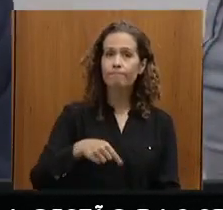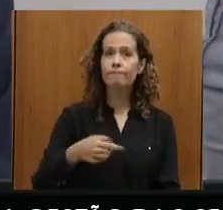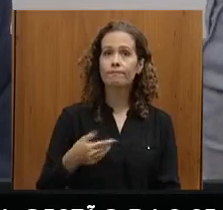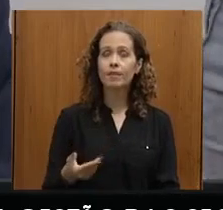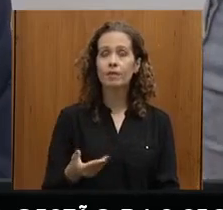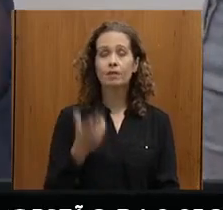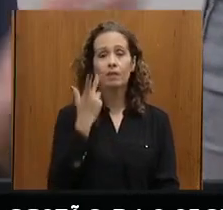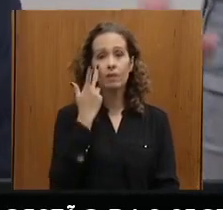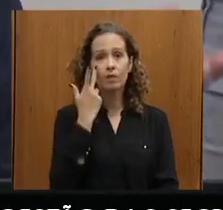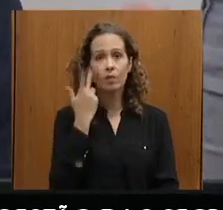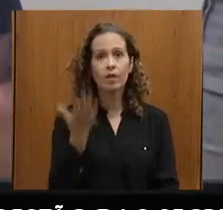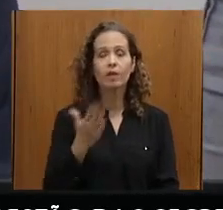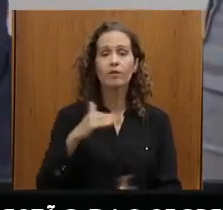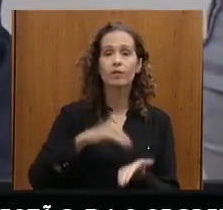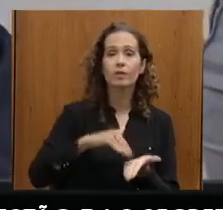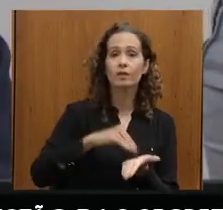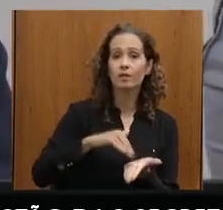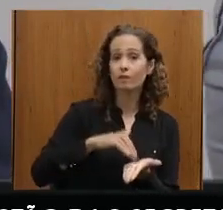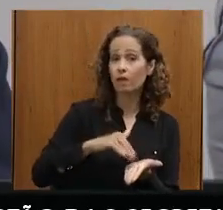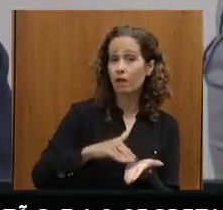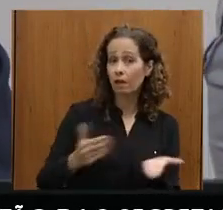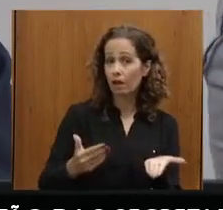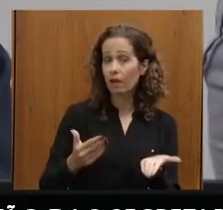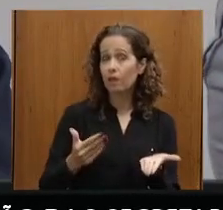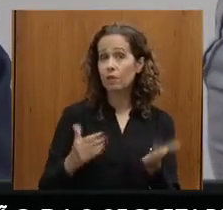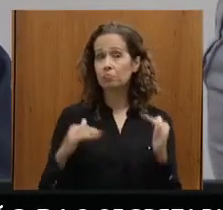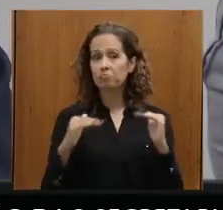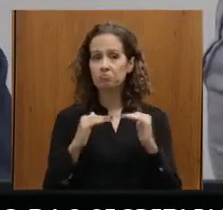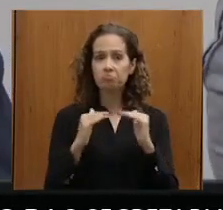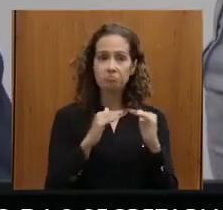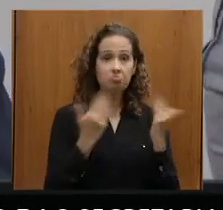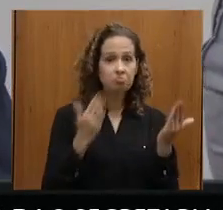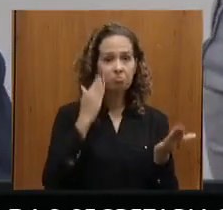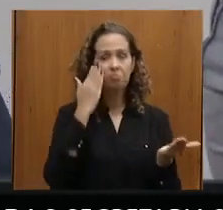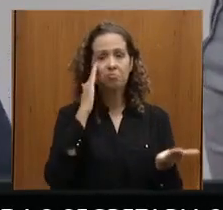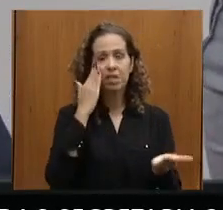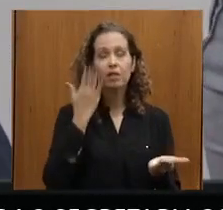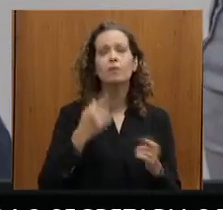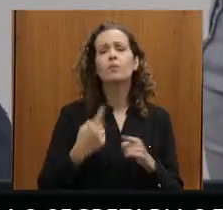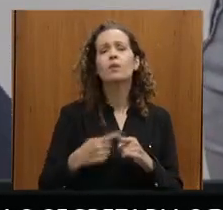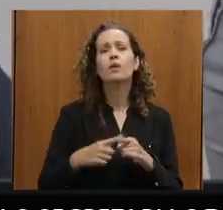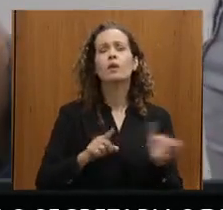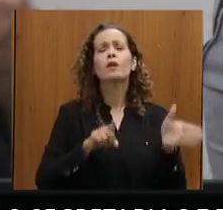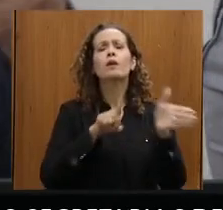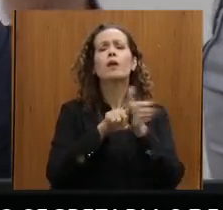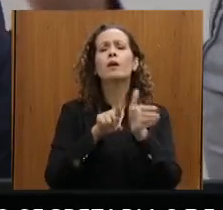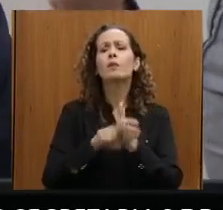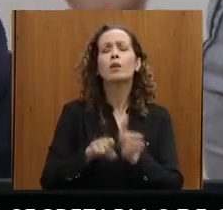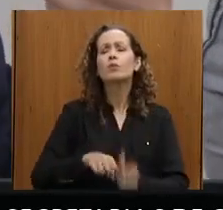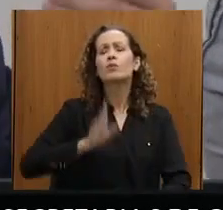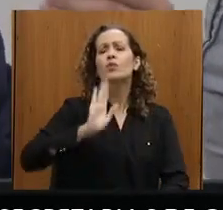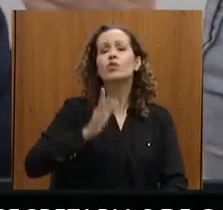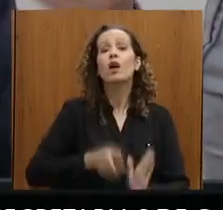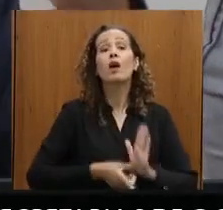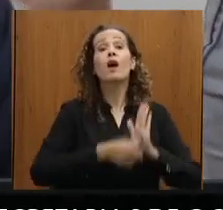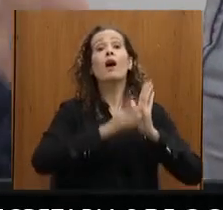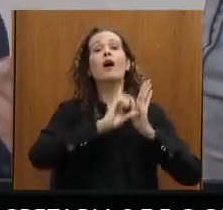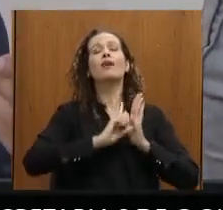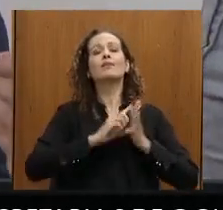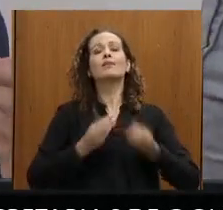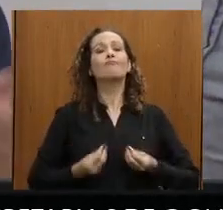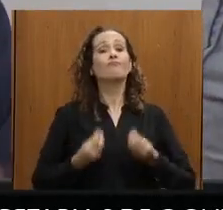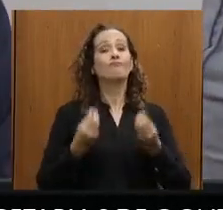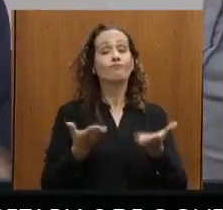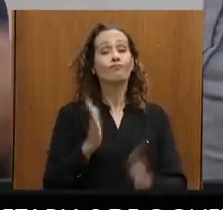naturalmente, se os secretários assim entenderem, porque as perguntas são aquelas já postas com antecedência pelas